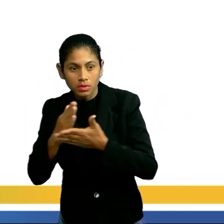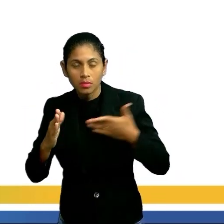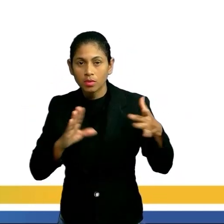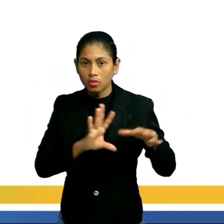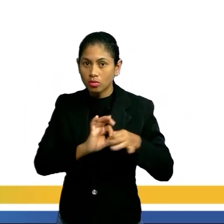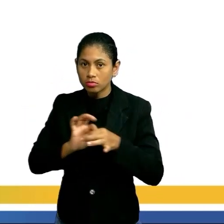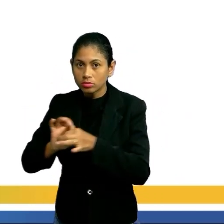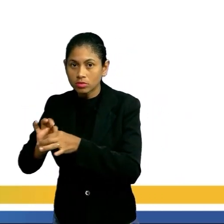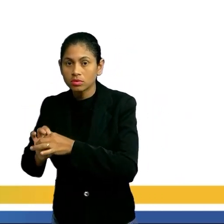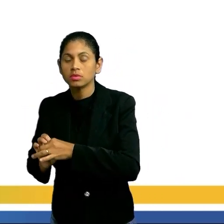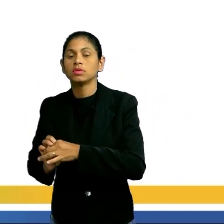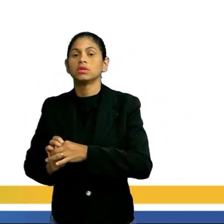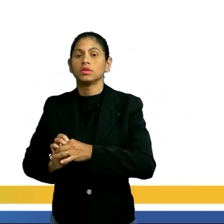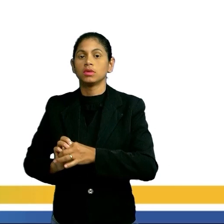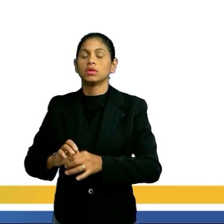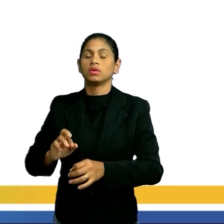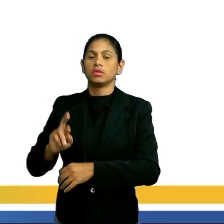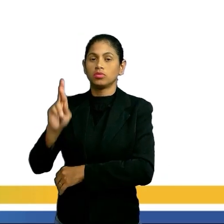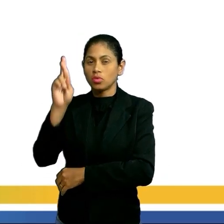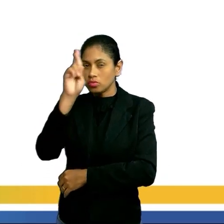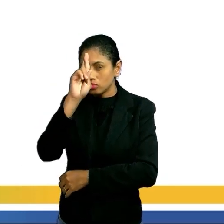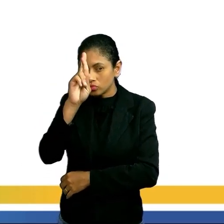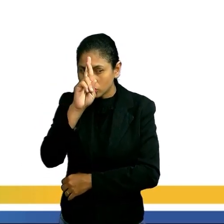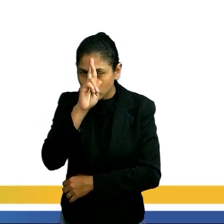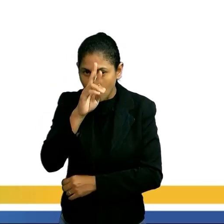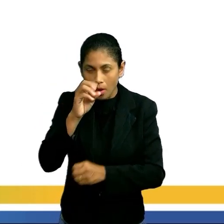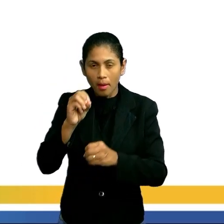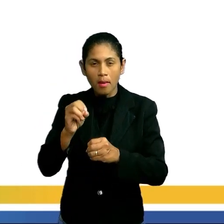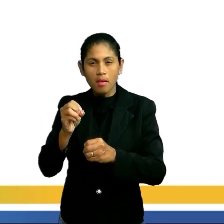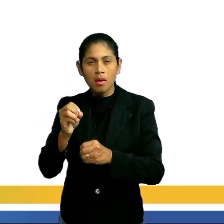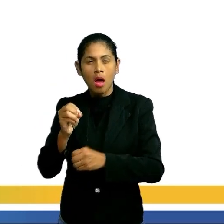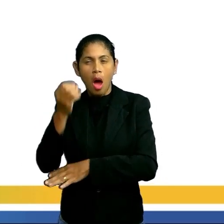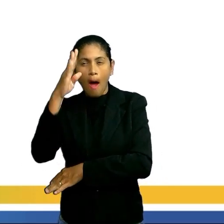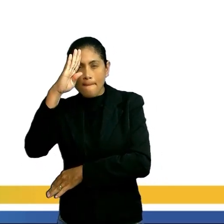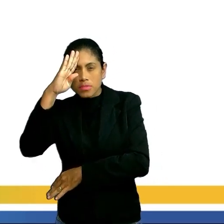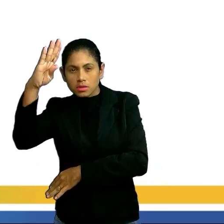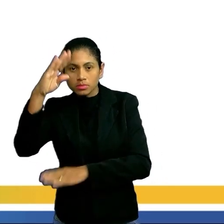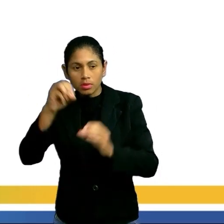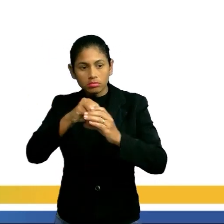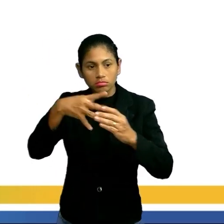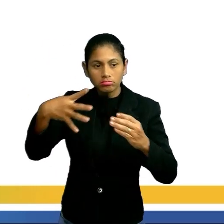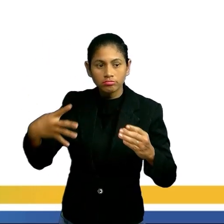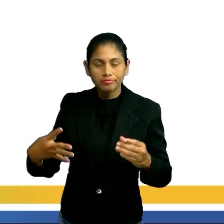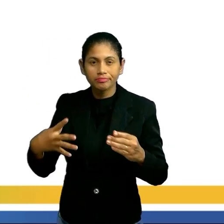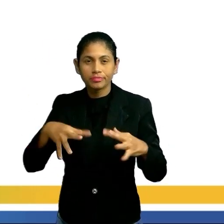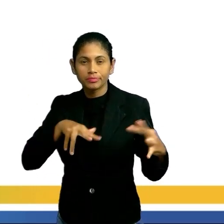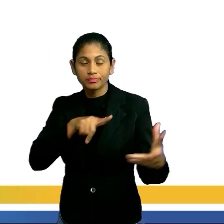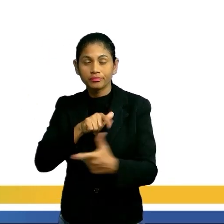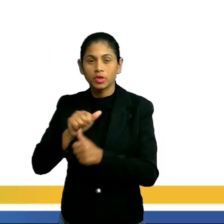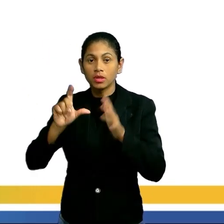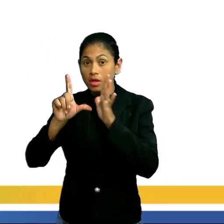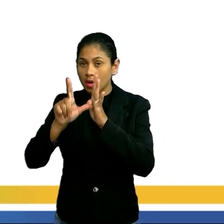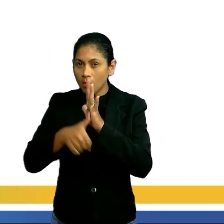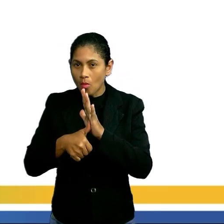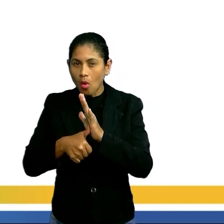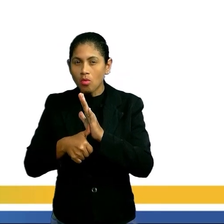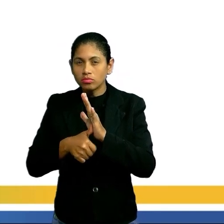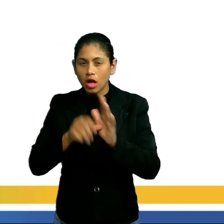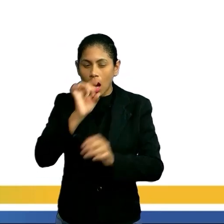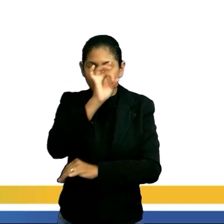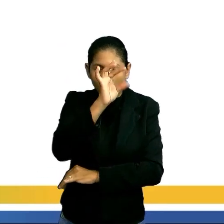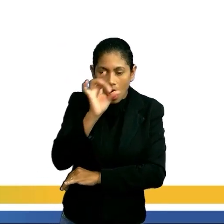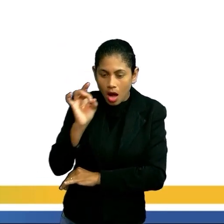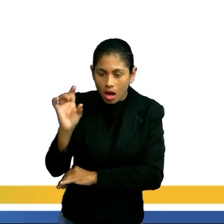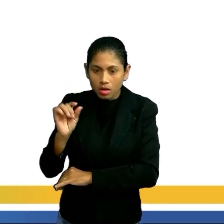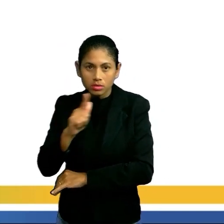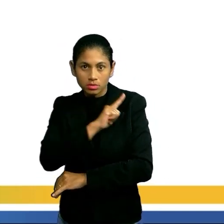as principais características desses governos no geral, e depois vamos especificar as características de cada governo.